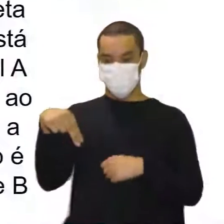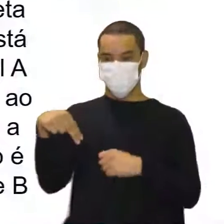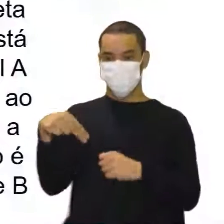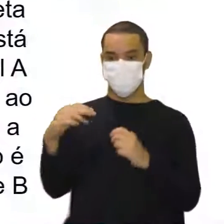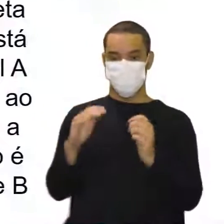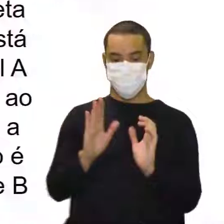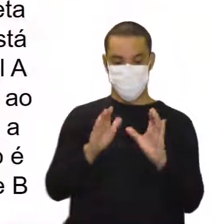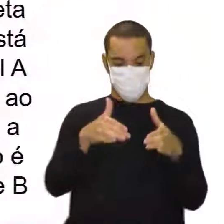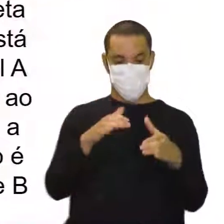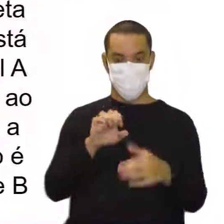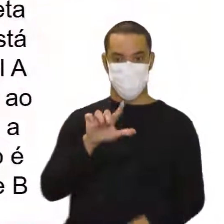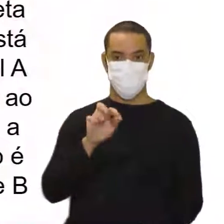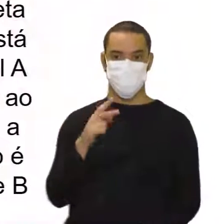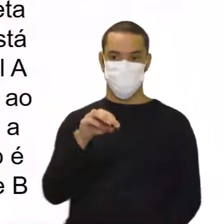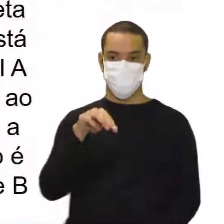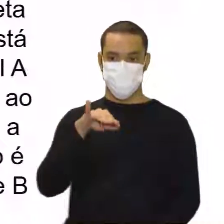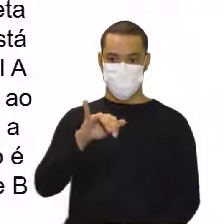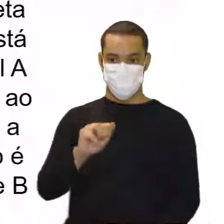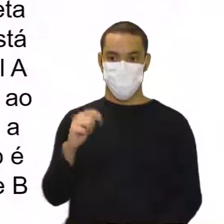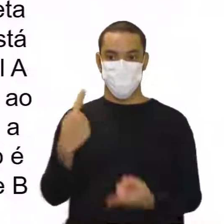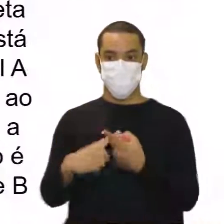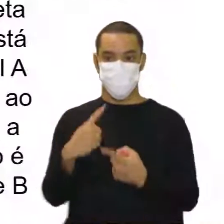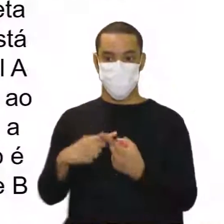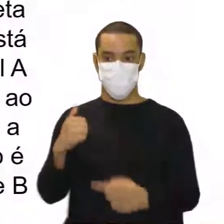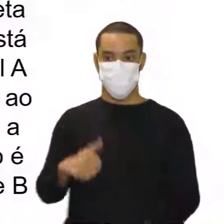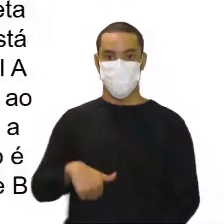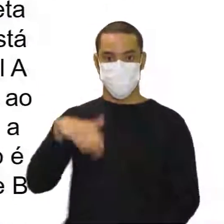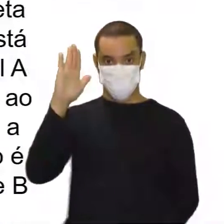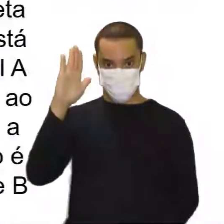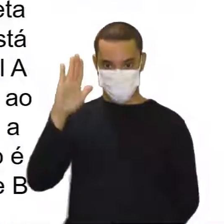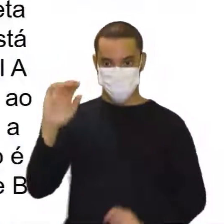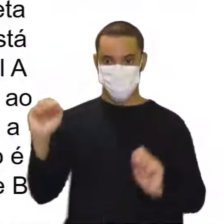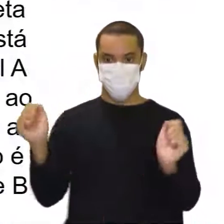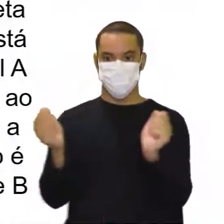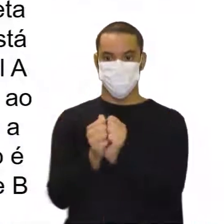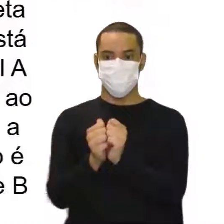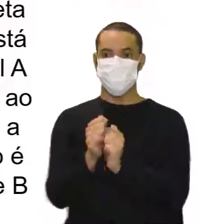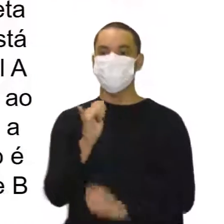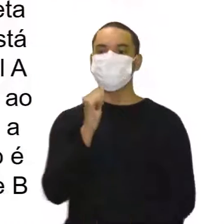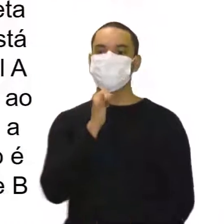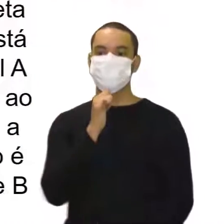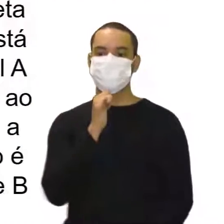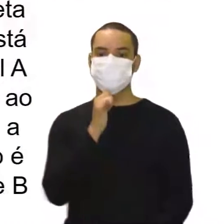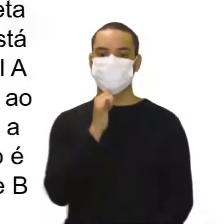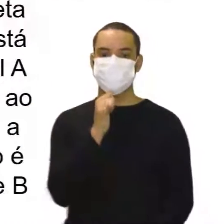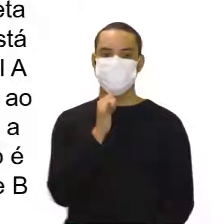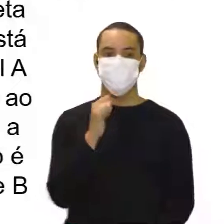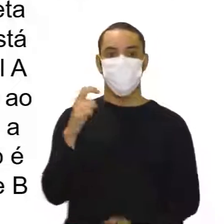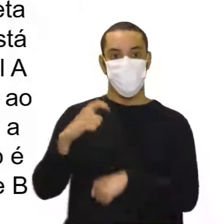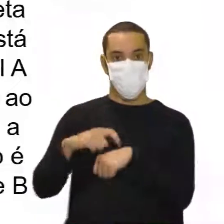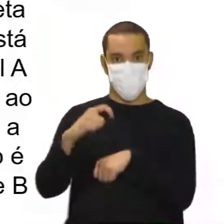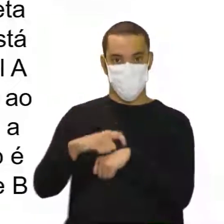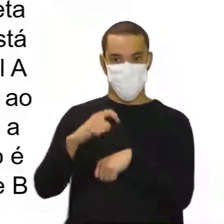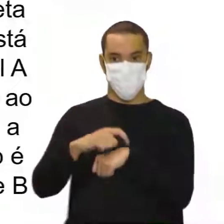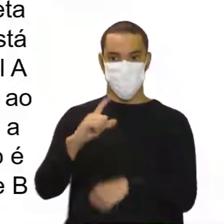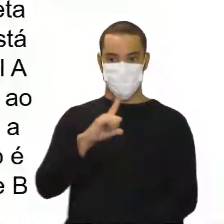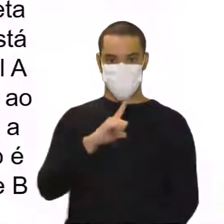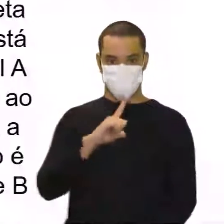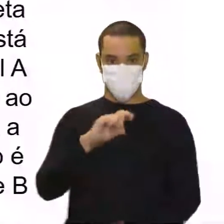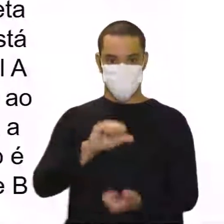eletroímã. Quando a plaqueta está em pé, como no caso aqui, como no momento em que está